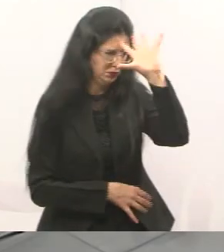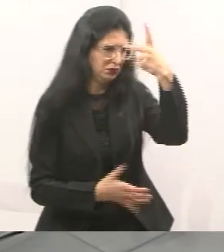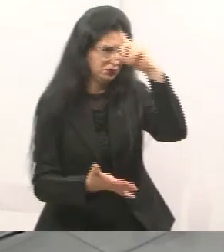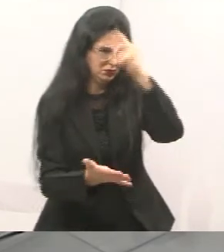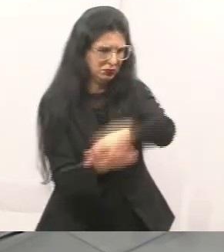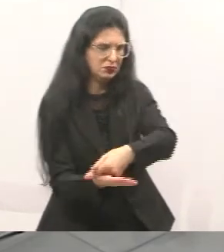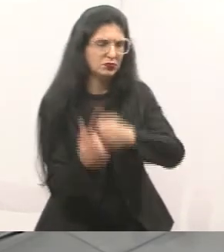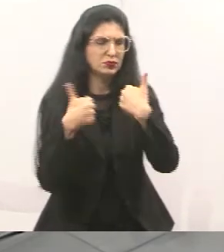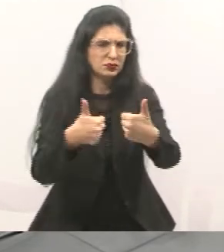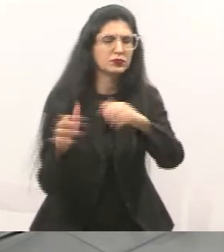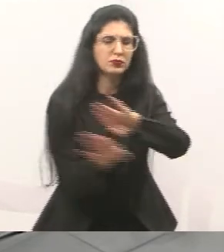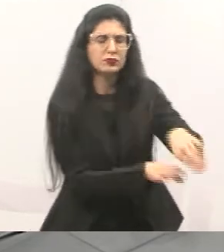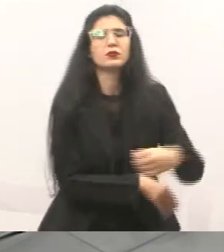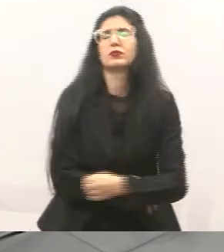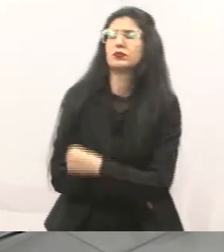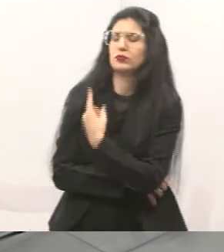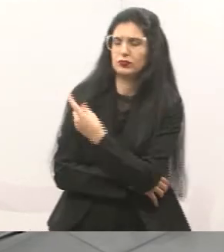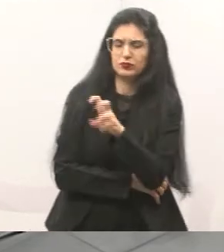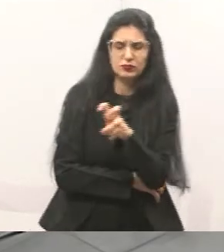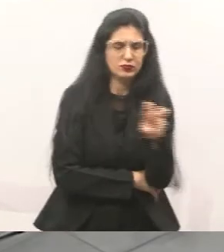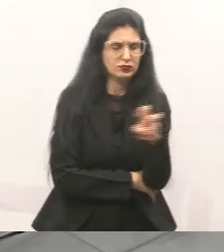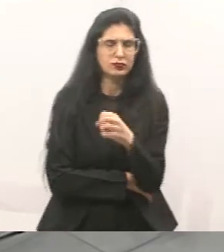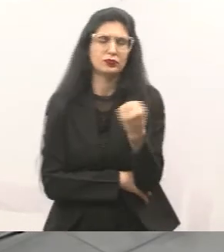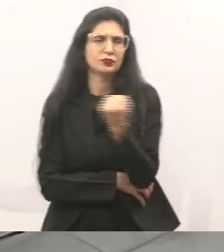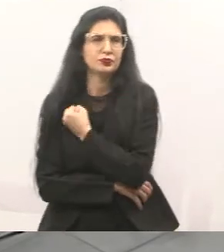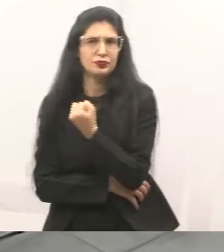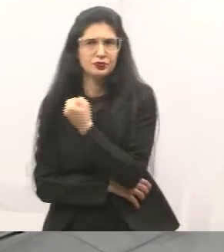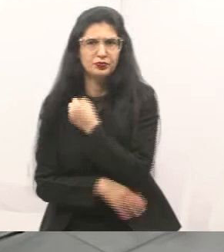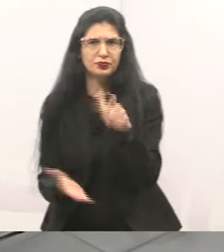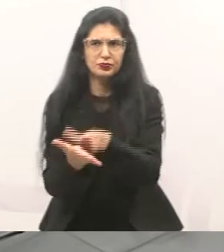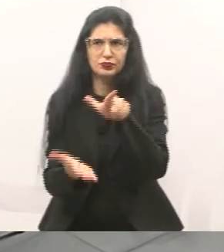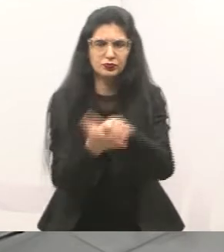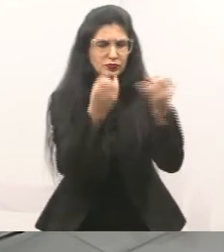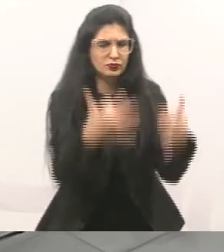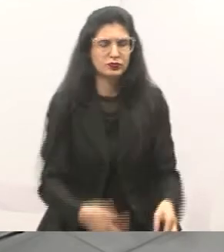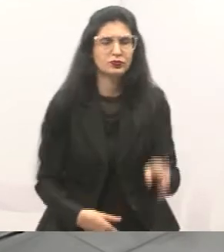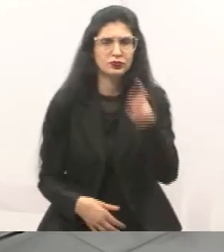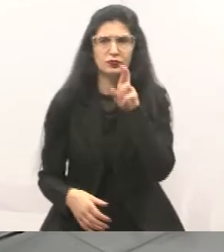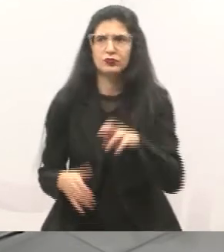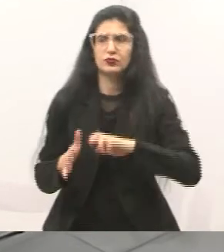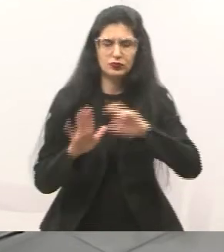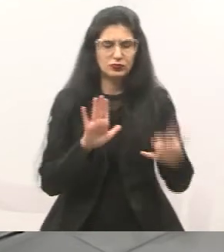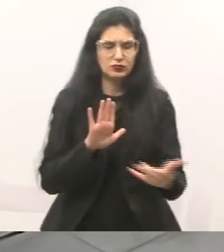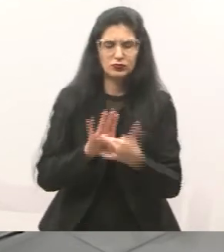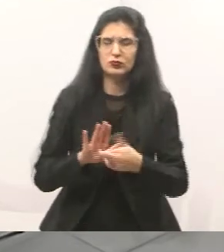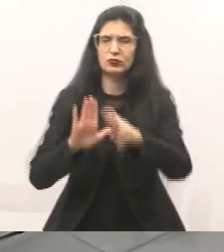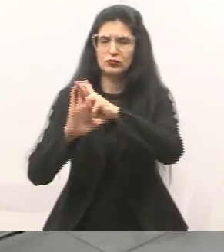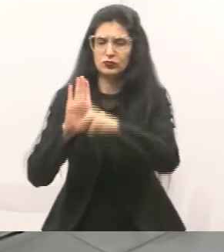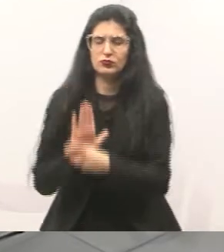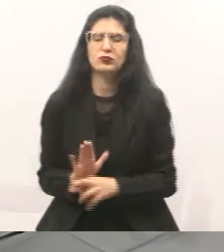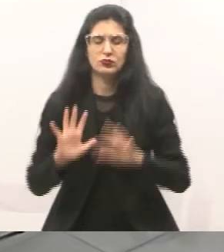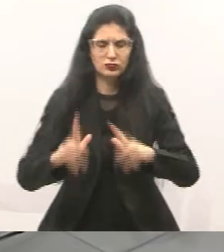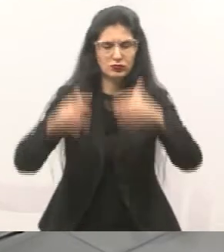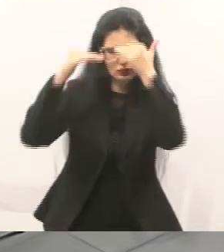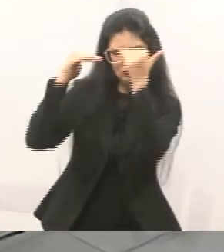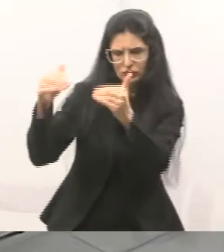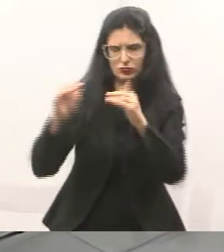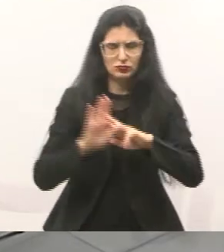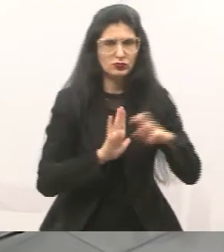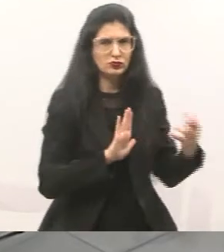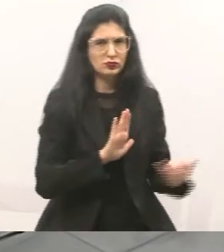Requerimento número 155. Requeremos, excelentíssimo senhor presidente desta casa, ouvido e aprovado pela Igreja de Plenário, cumpridas as formalidades